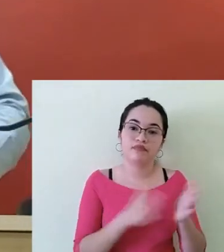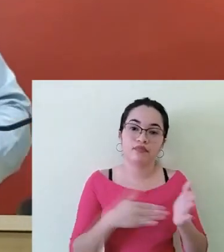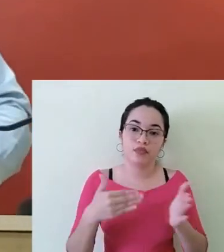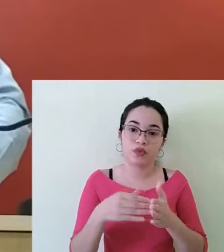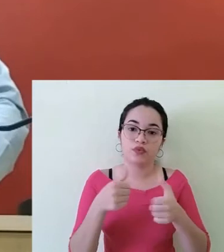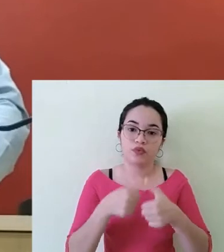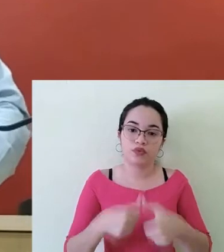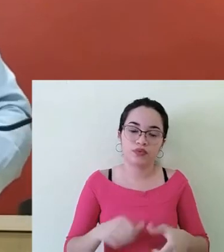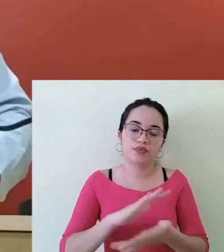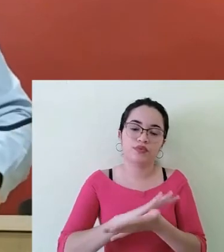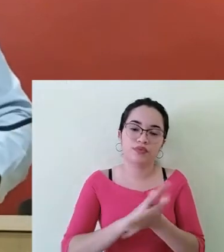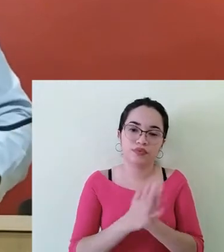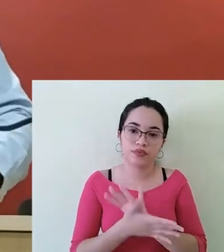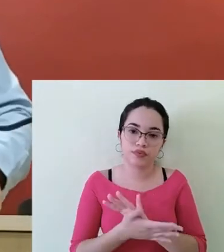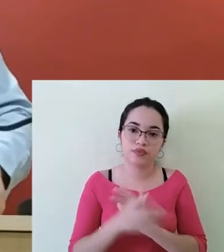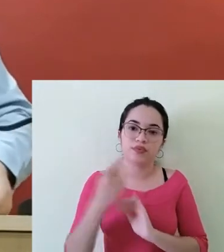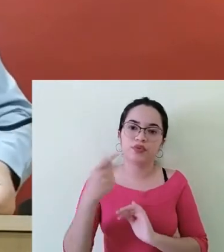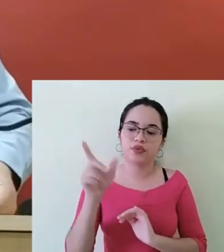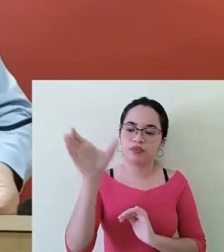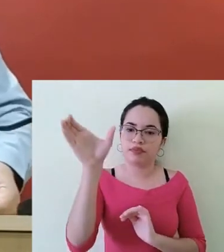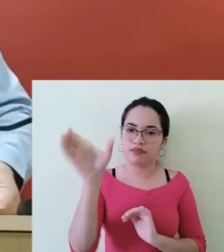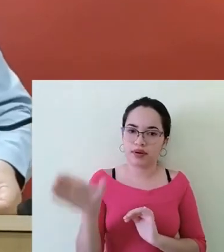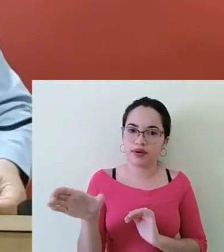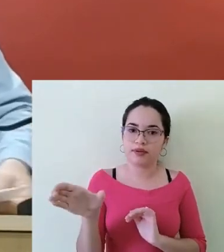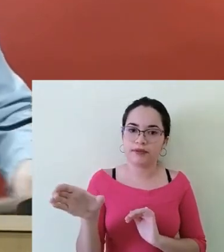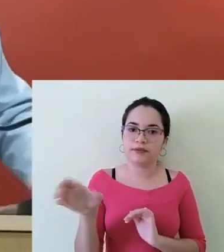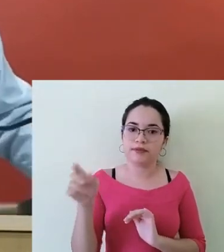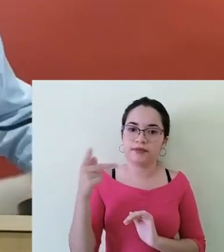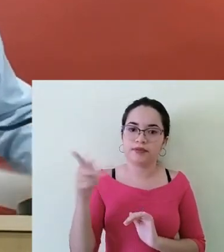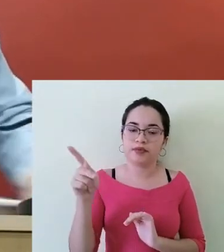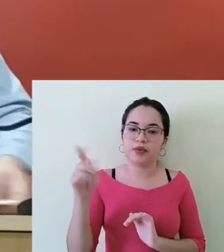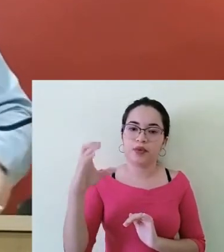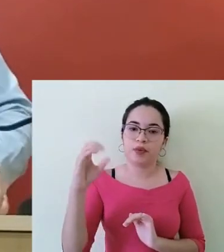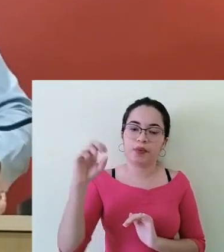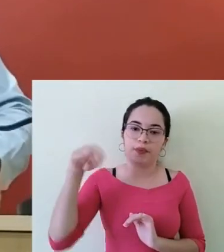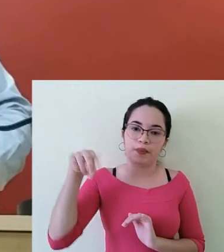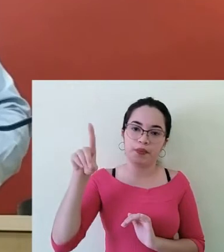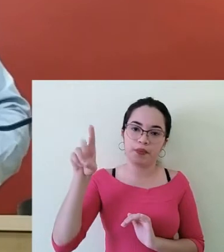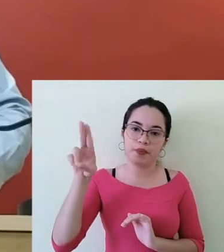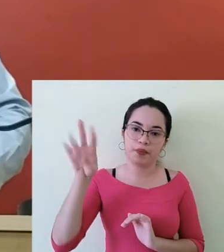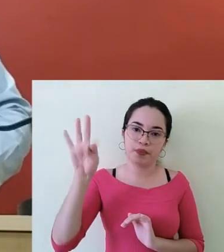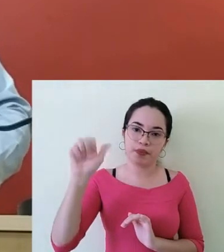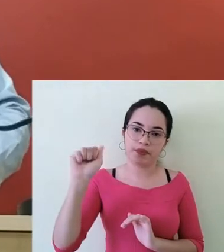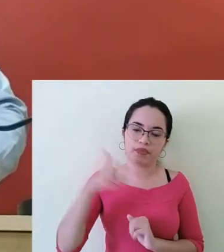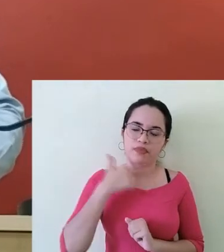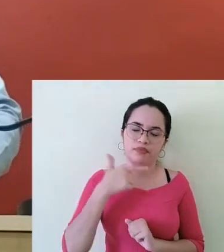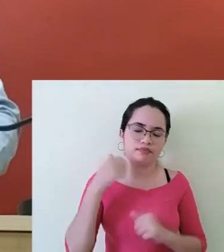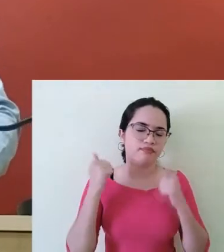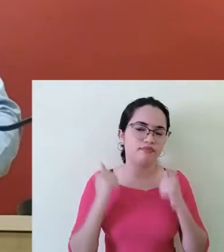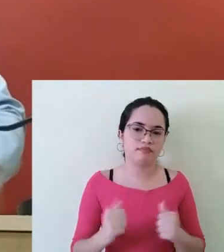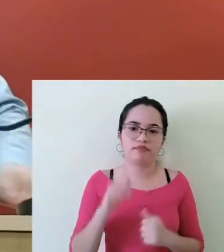Todos estão corrompidos no seu caráter e na sua conduta. Ninguém